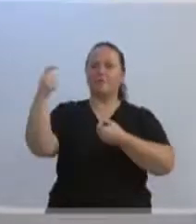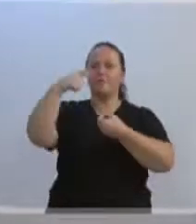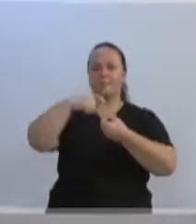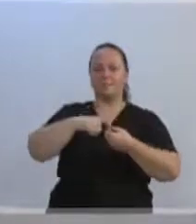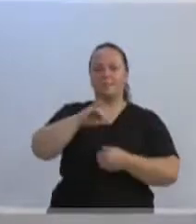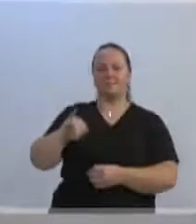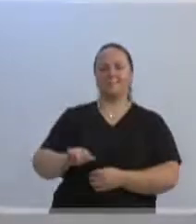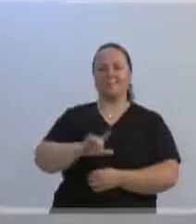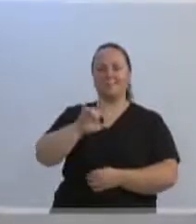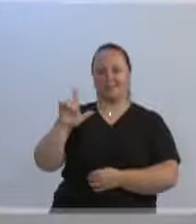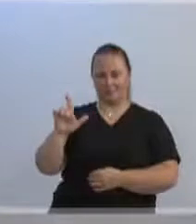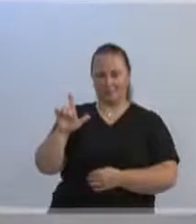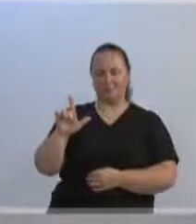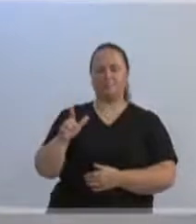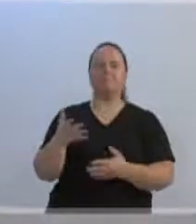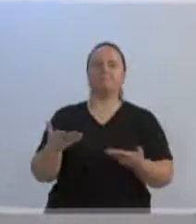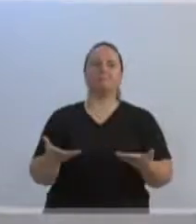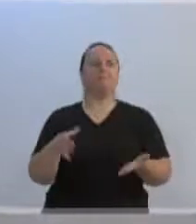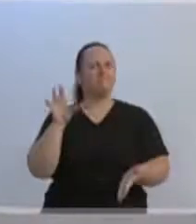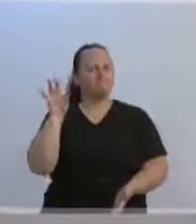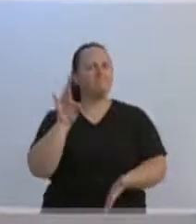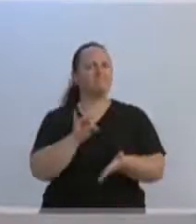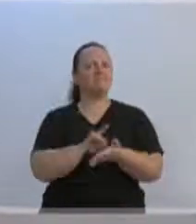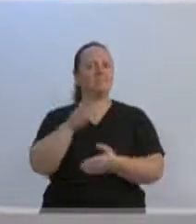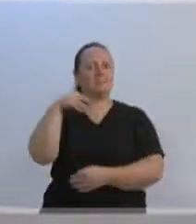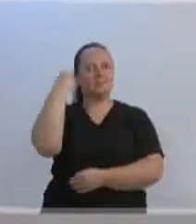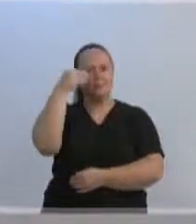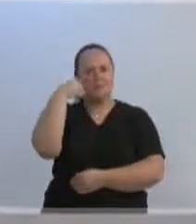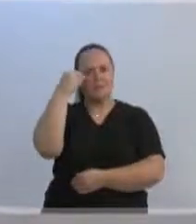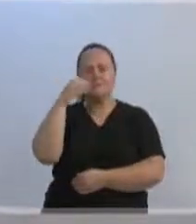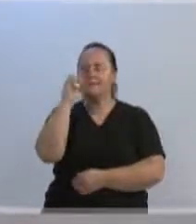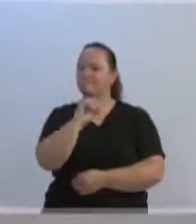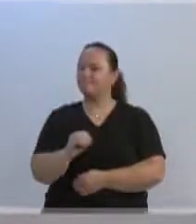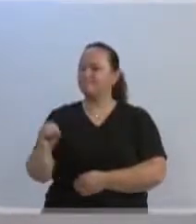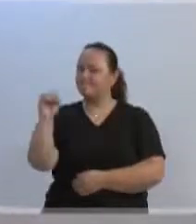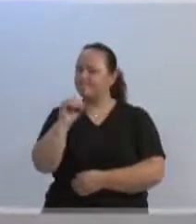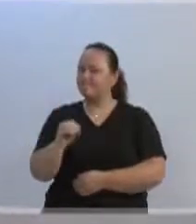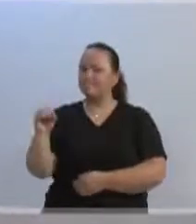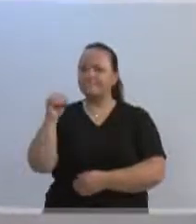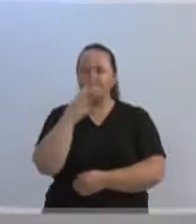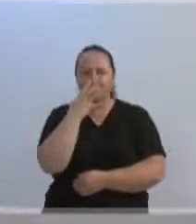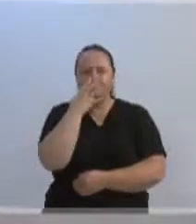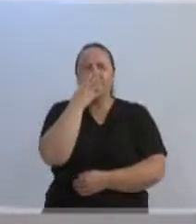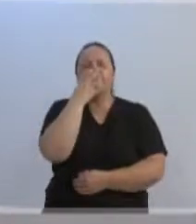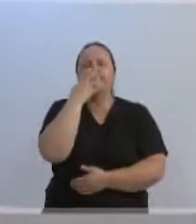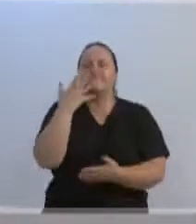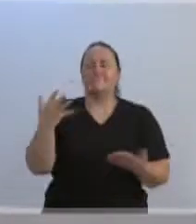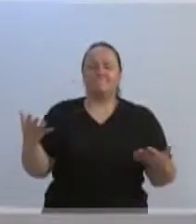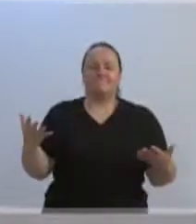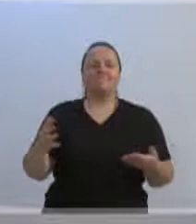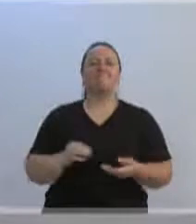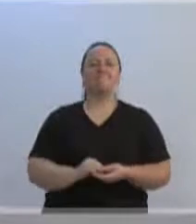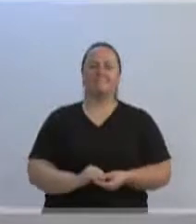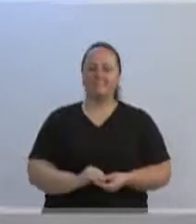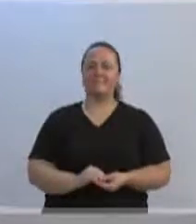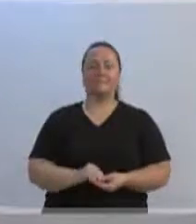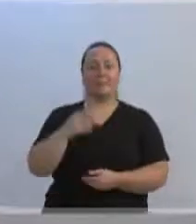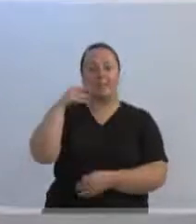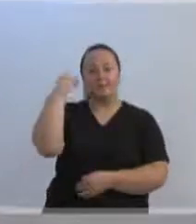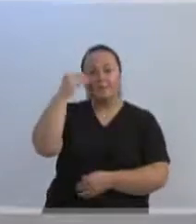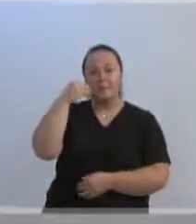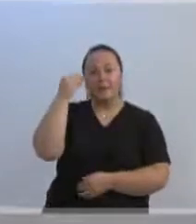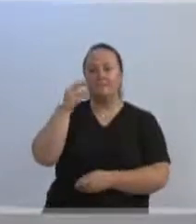julho eu posso dizer que foi uma experiência muito boa muito incrível e e assim deveria ser uma experiência que todos